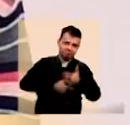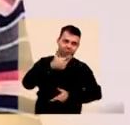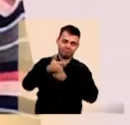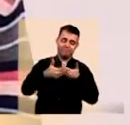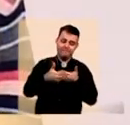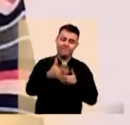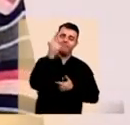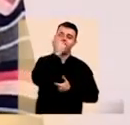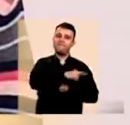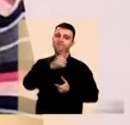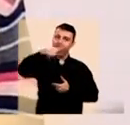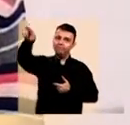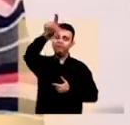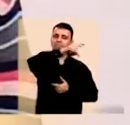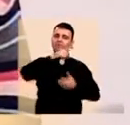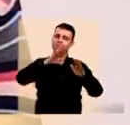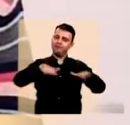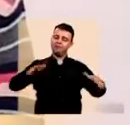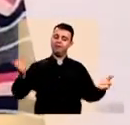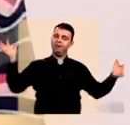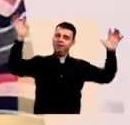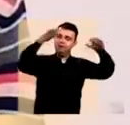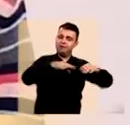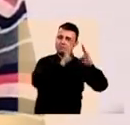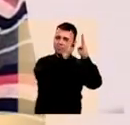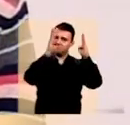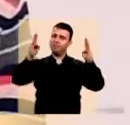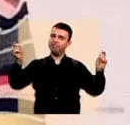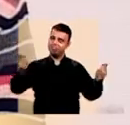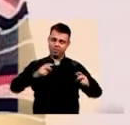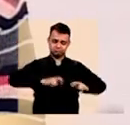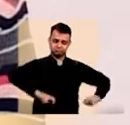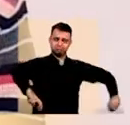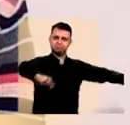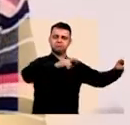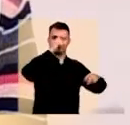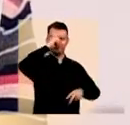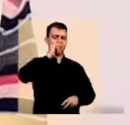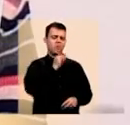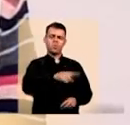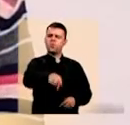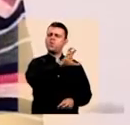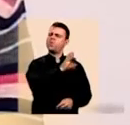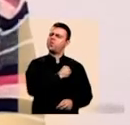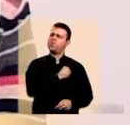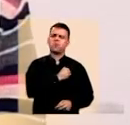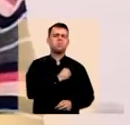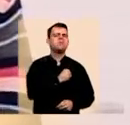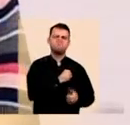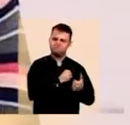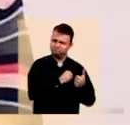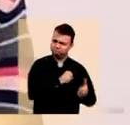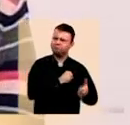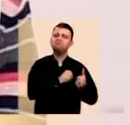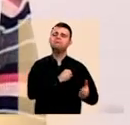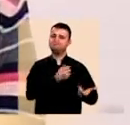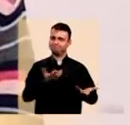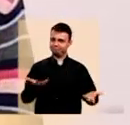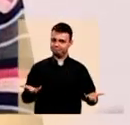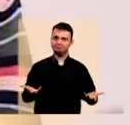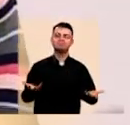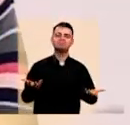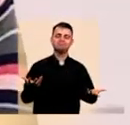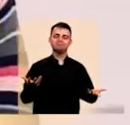Para conseguir trazer essas crianças para participar dessa contação de história. Elas adoram, entendeu?